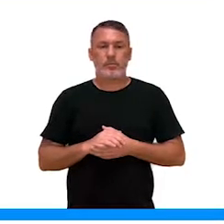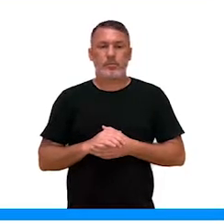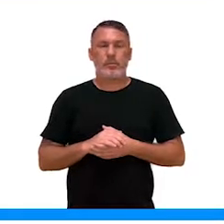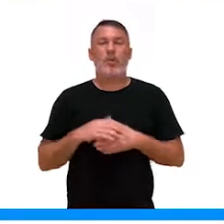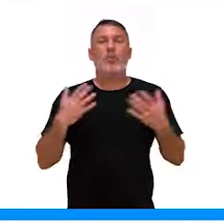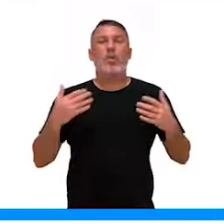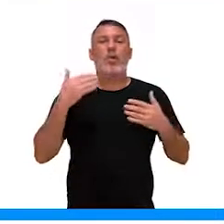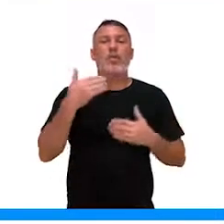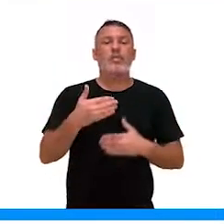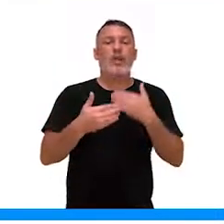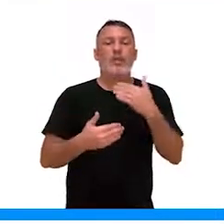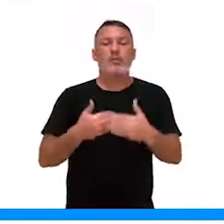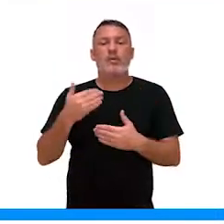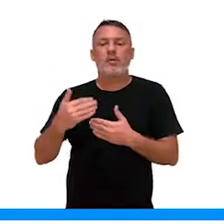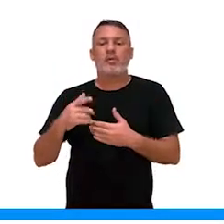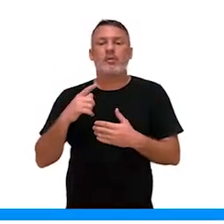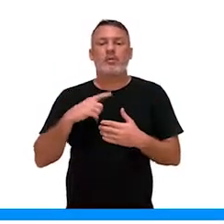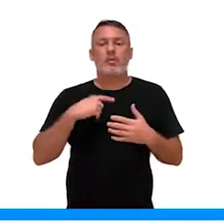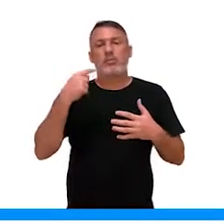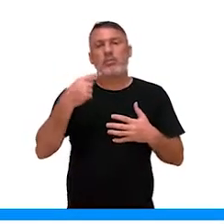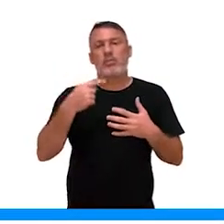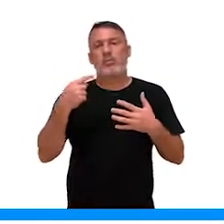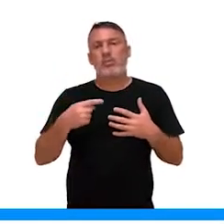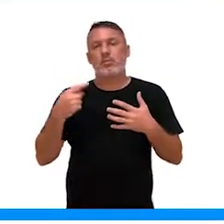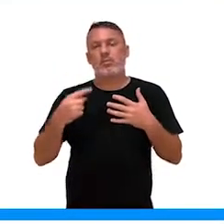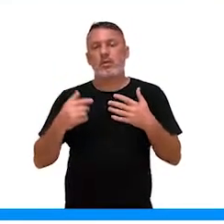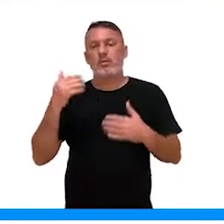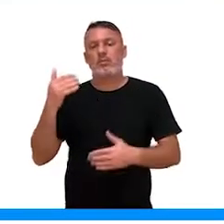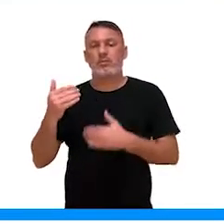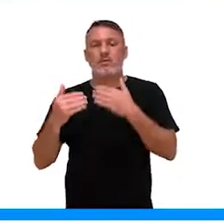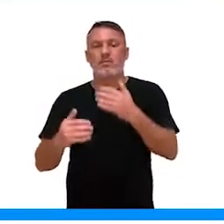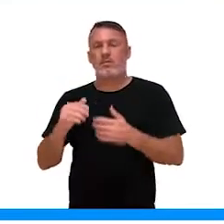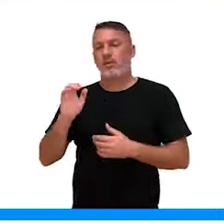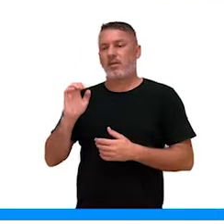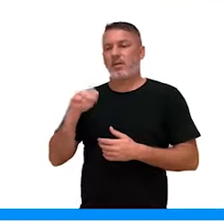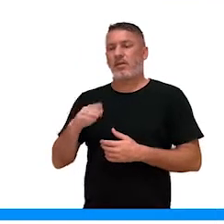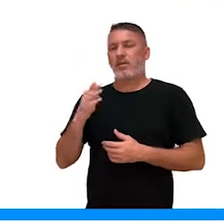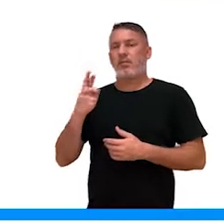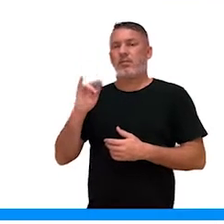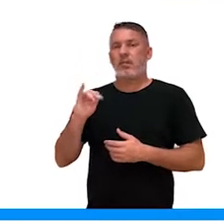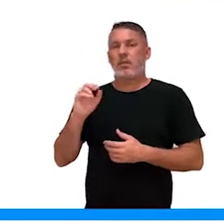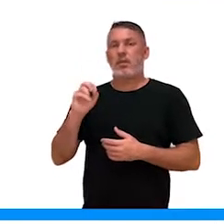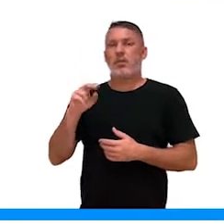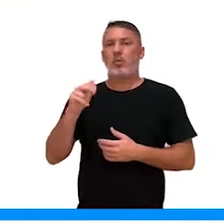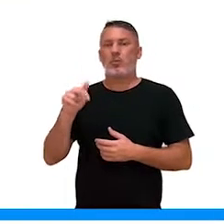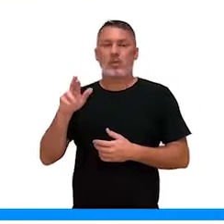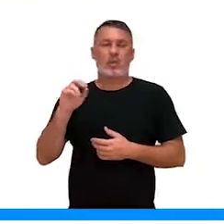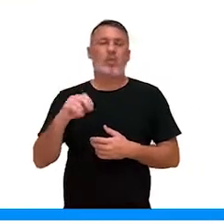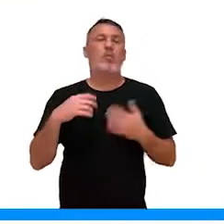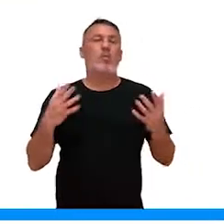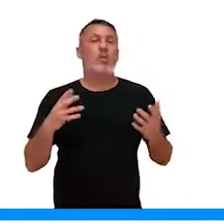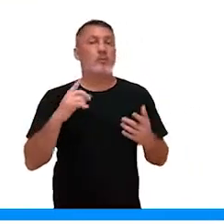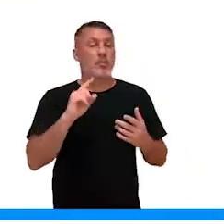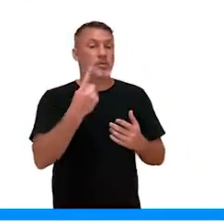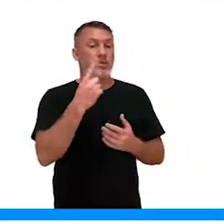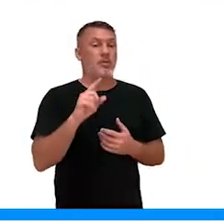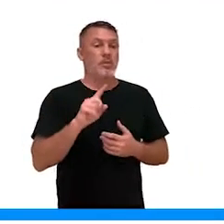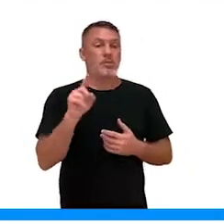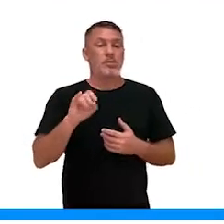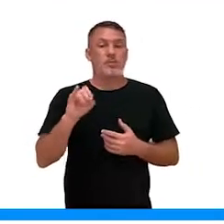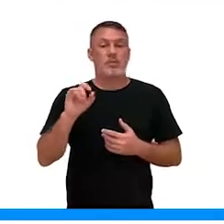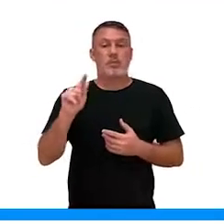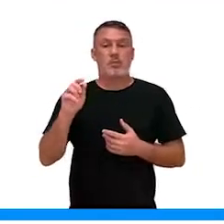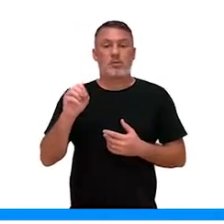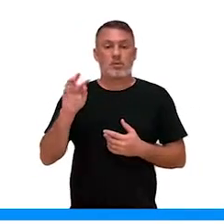Quais são as etapas do desenvolvimento embrionário, então, galerinha? Primeiro, acontece o zigoto, formação da fecundação